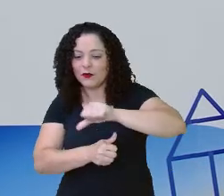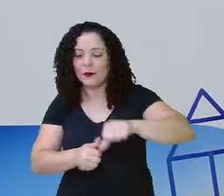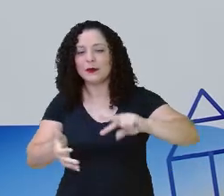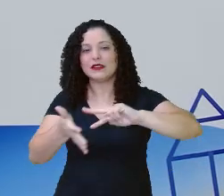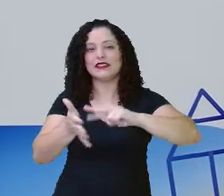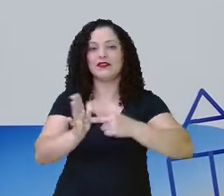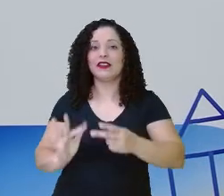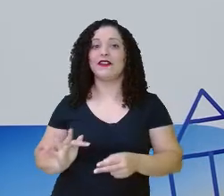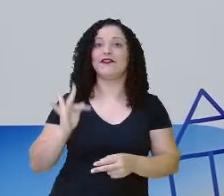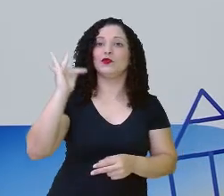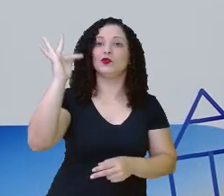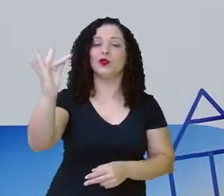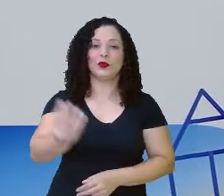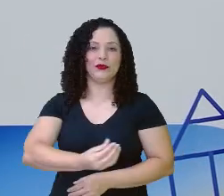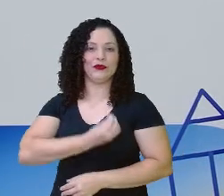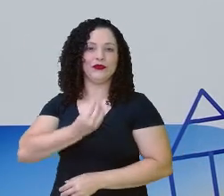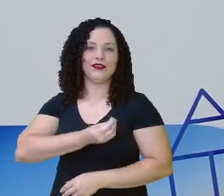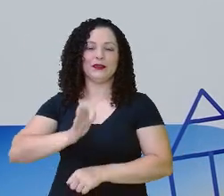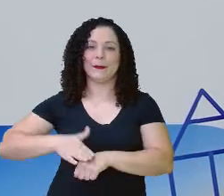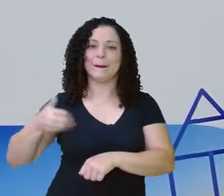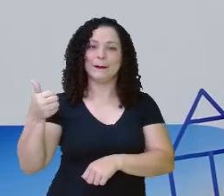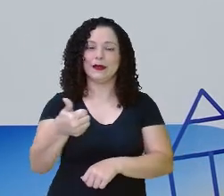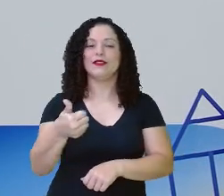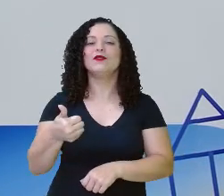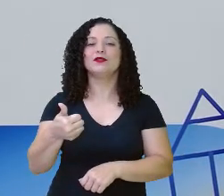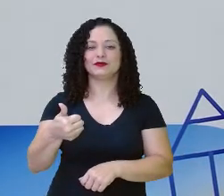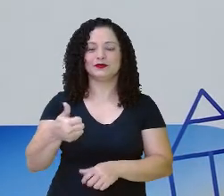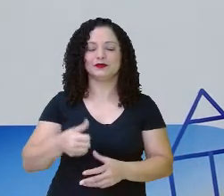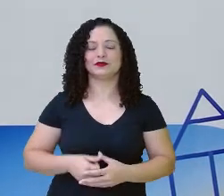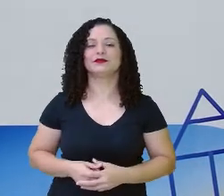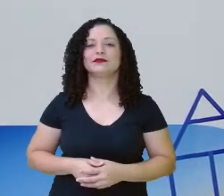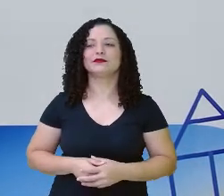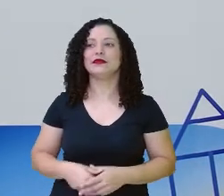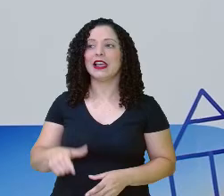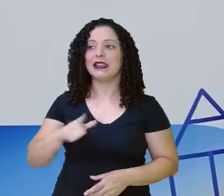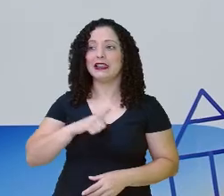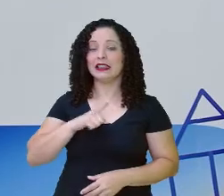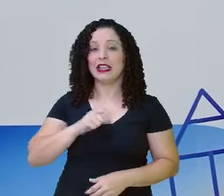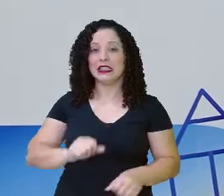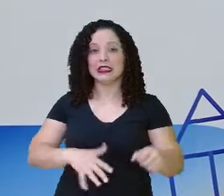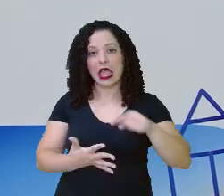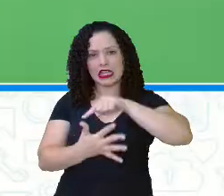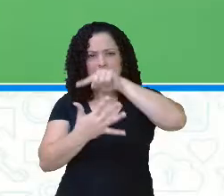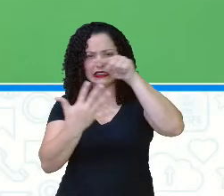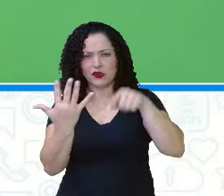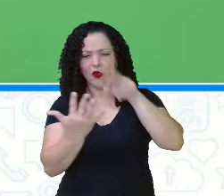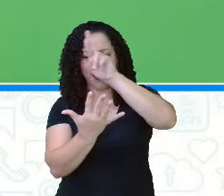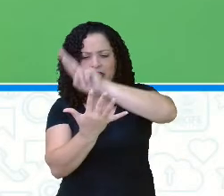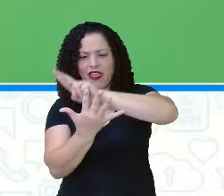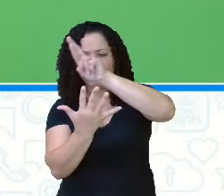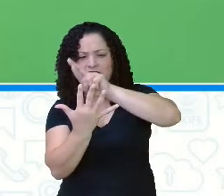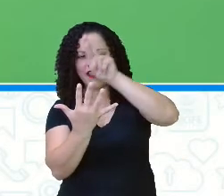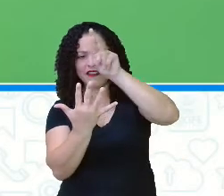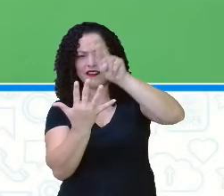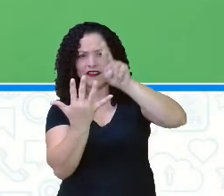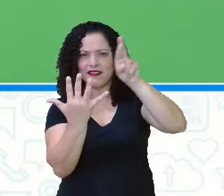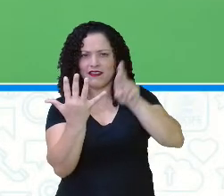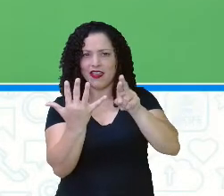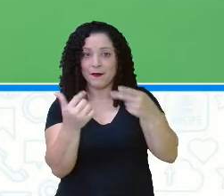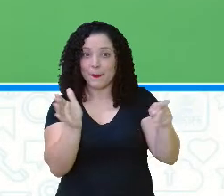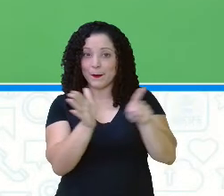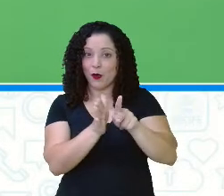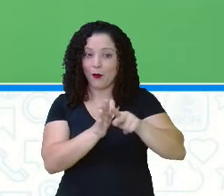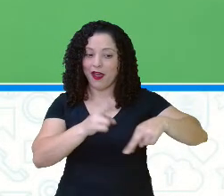para gerações futuras também. Hábitos sustentáveis. E aí nós temos os 5 R's que eu coloquei aí para a gente da